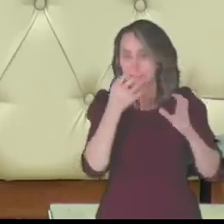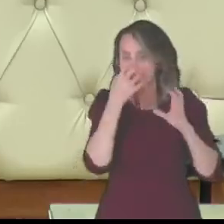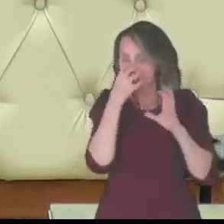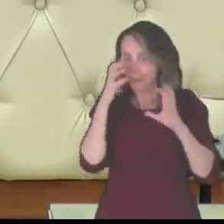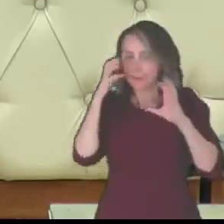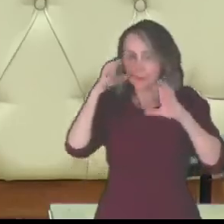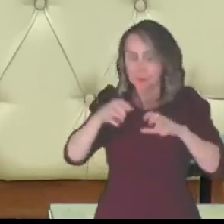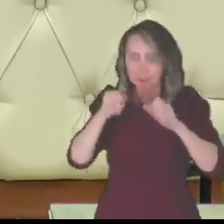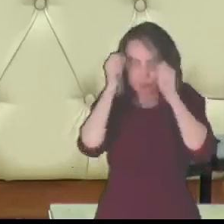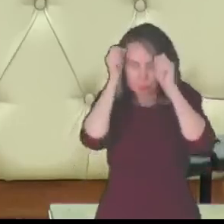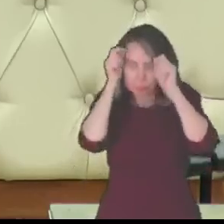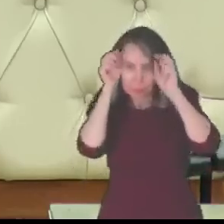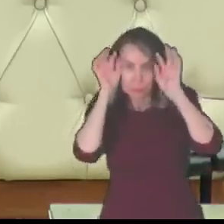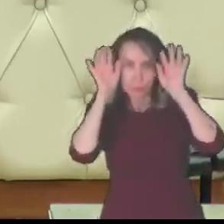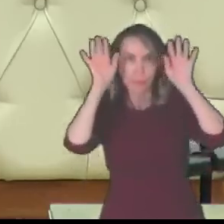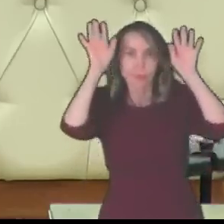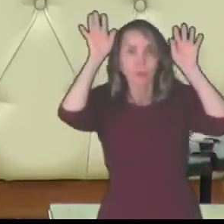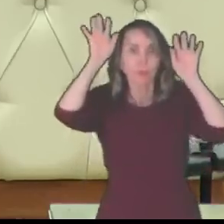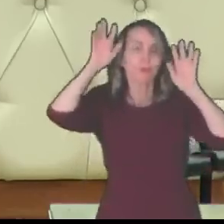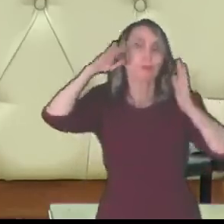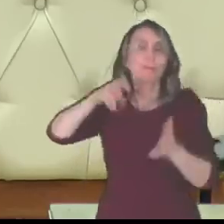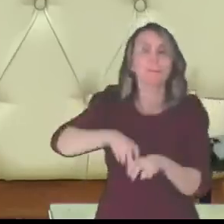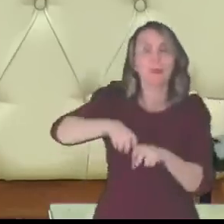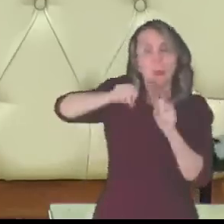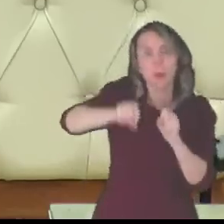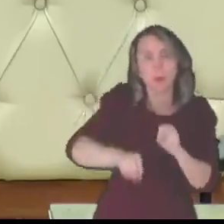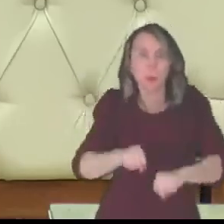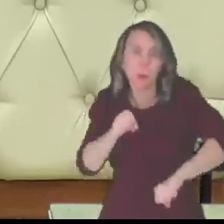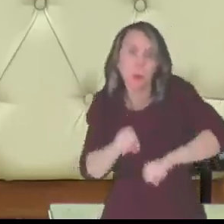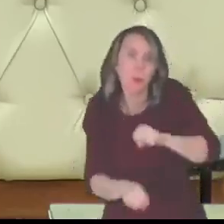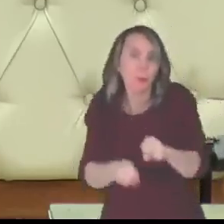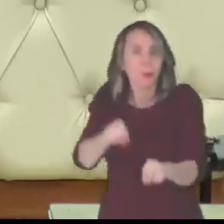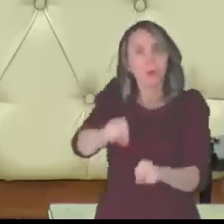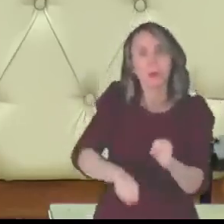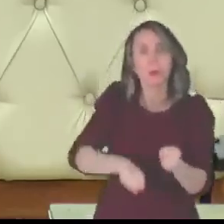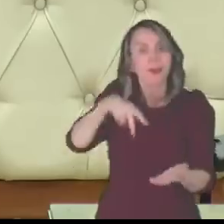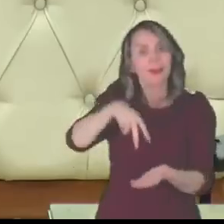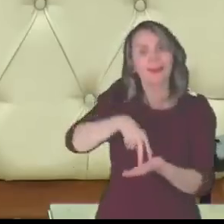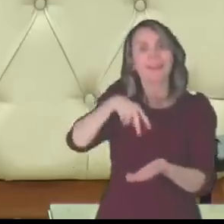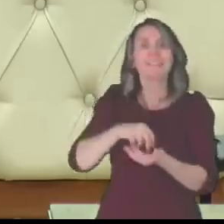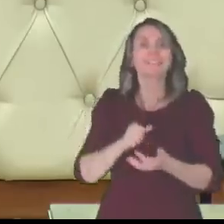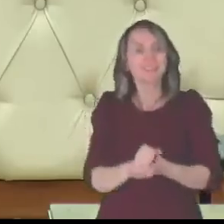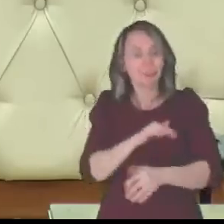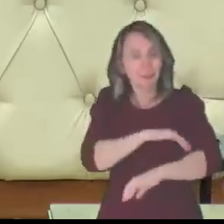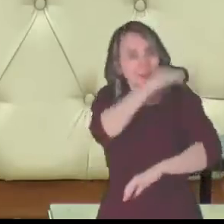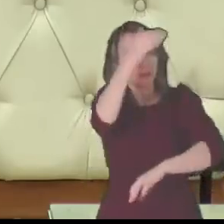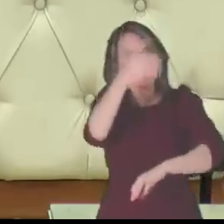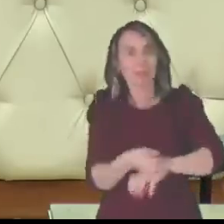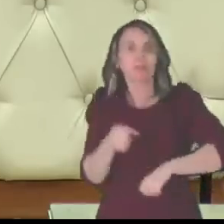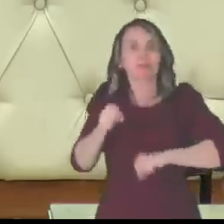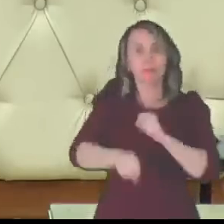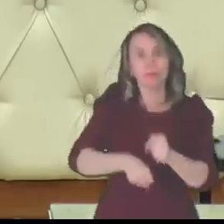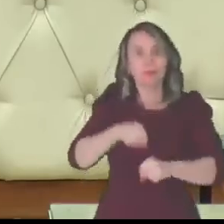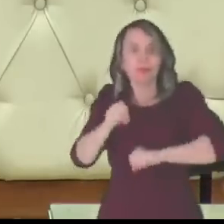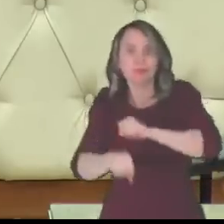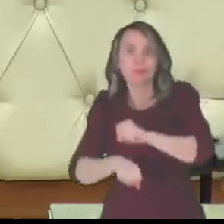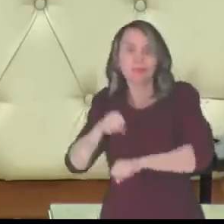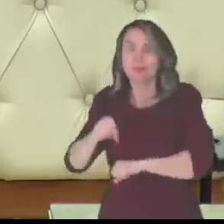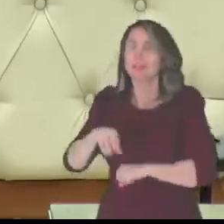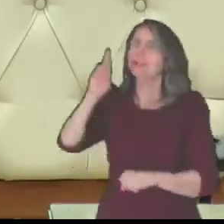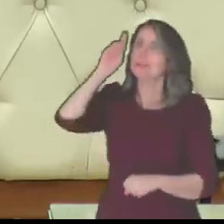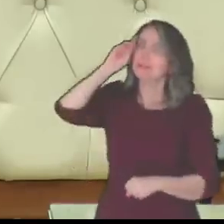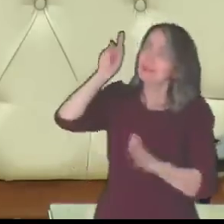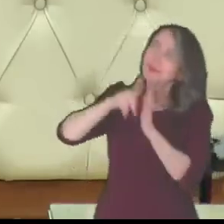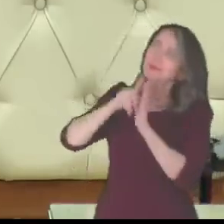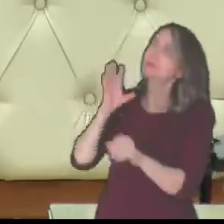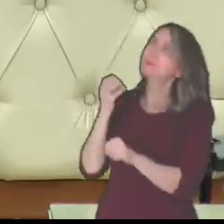é servo consciente aquele animal que salta as montanhas não tem um animal um antílope que salta as montanhas Senhor a tua igreja precisa se